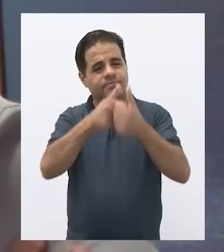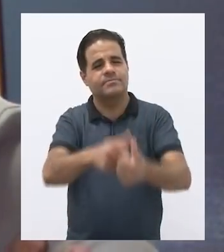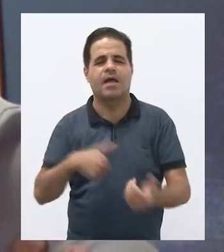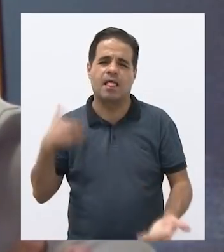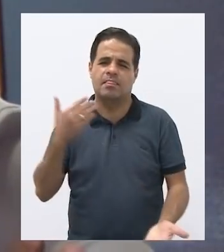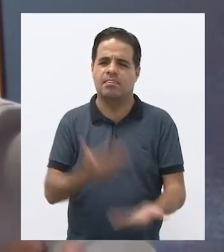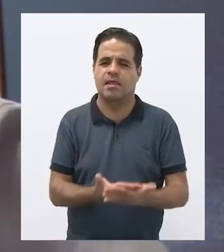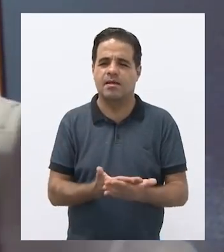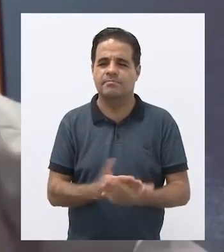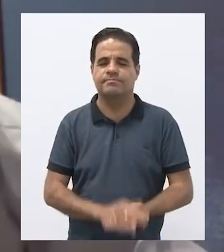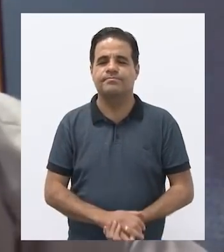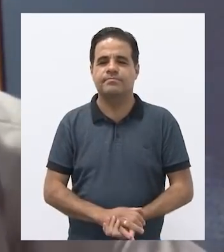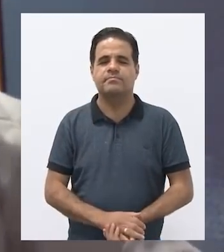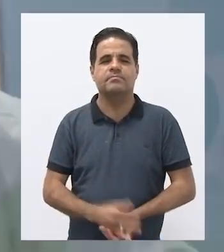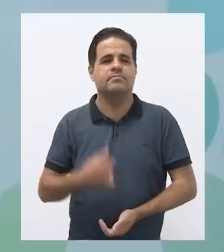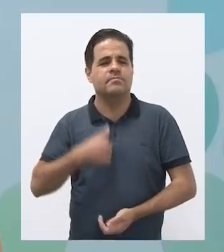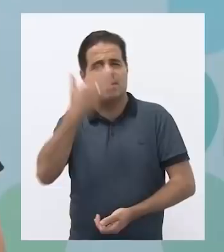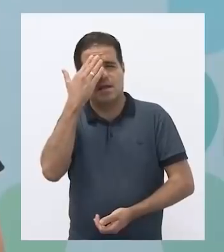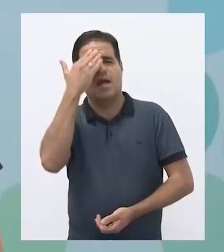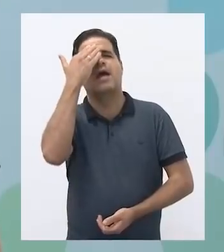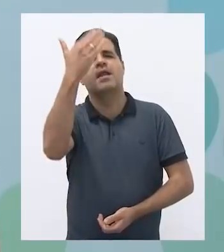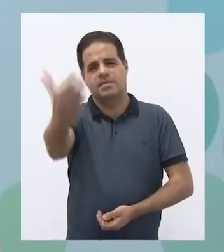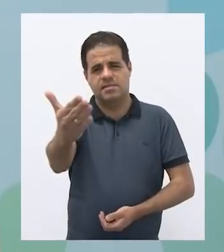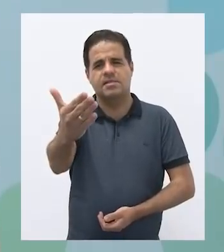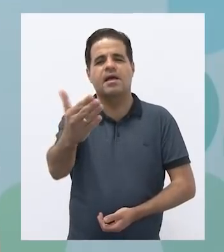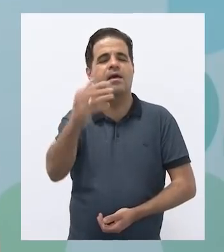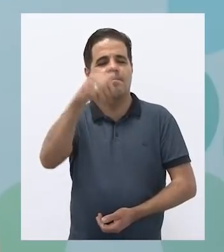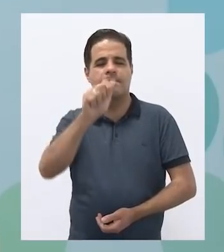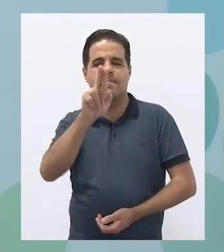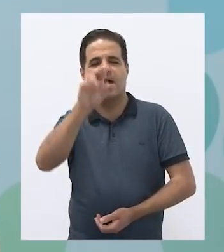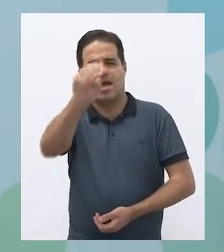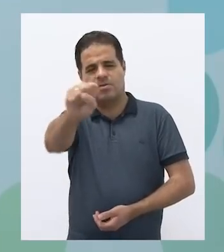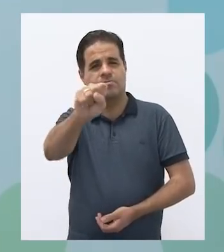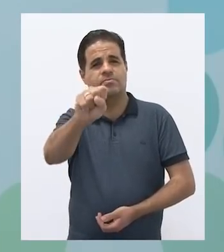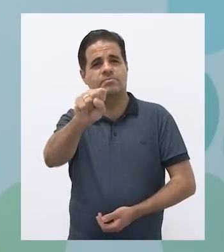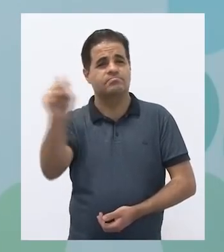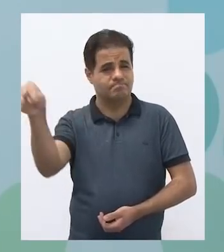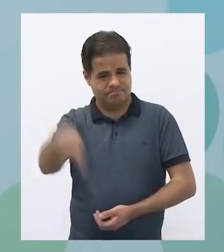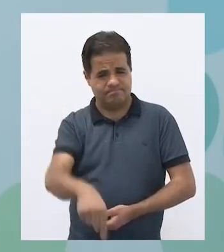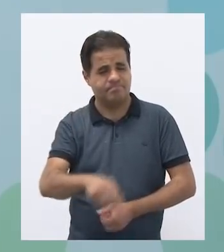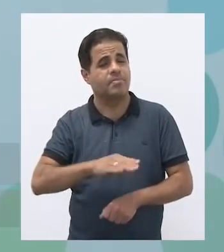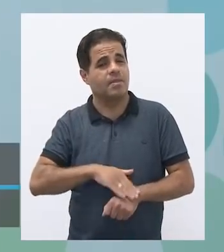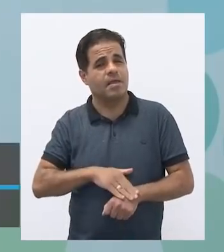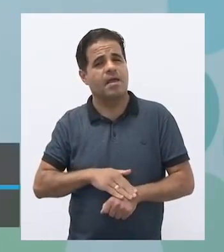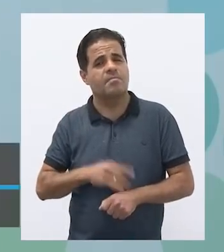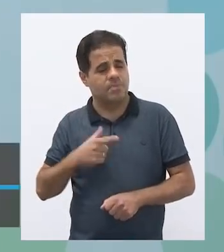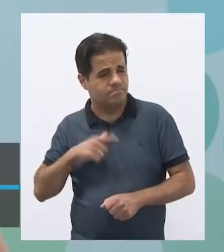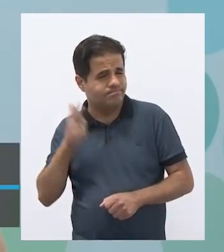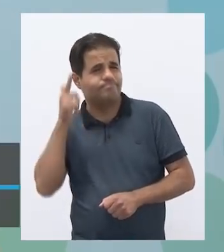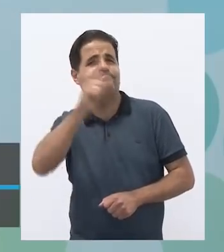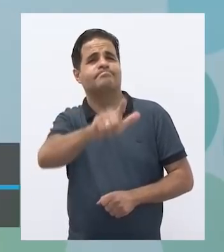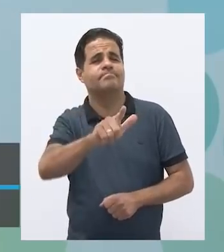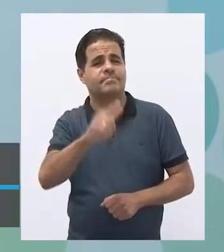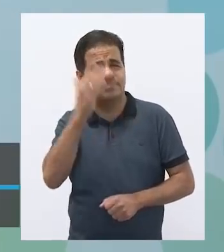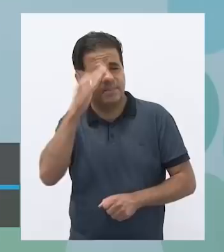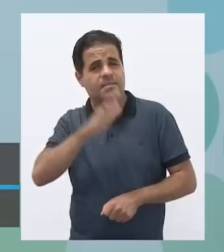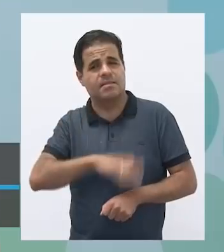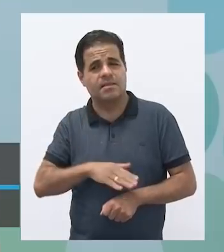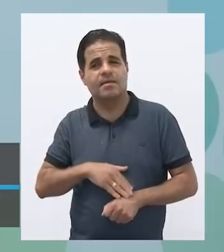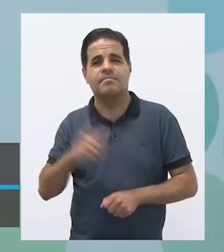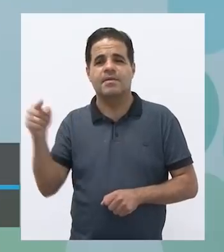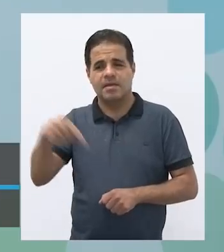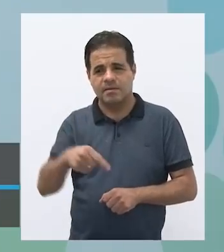aqui também. Eu que agradeço o Marcos pelo tempo aí, né? O Marcos, eu consegui um tempinho dele